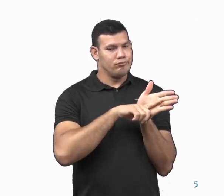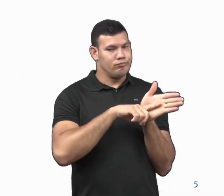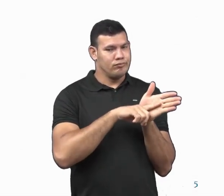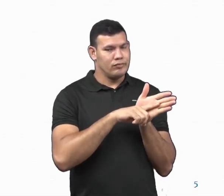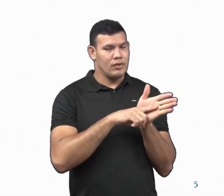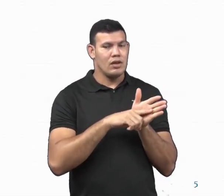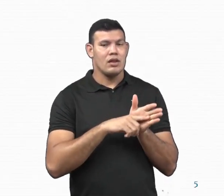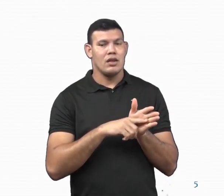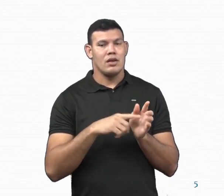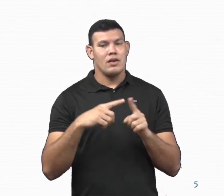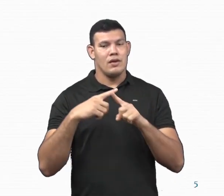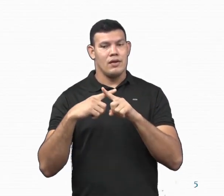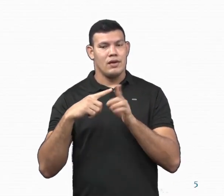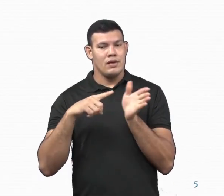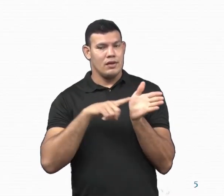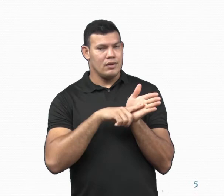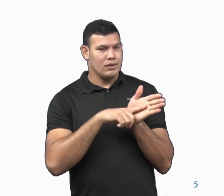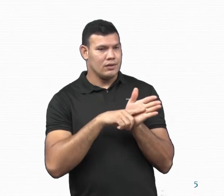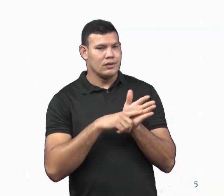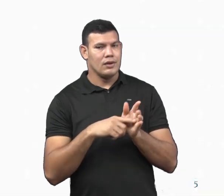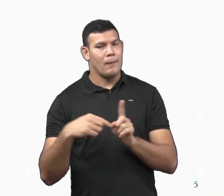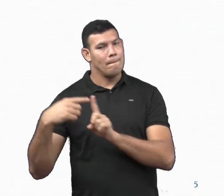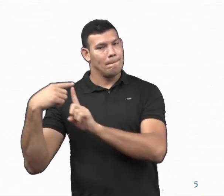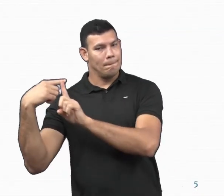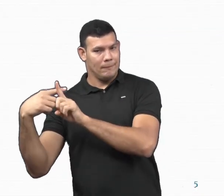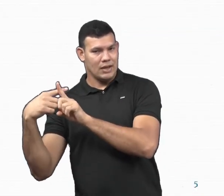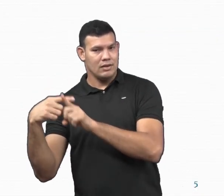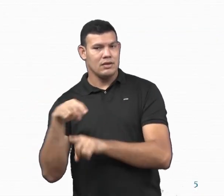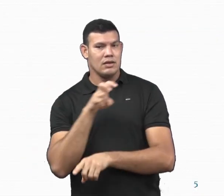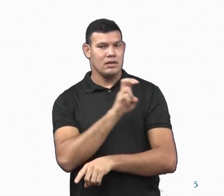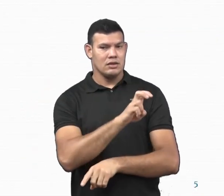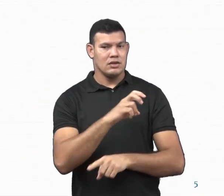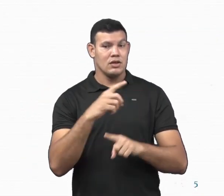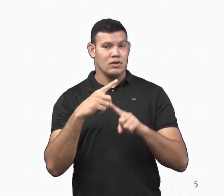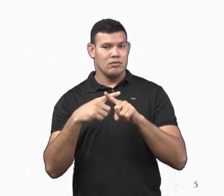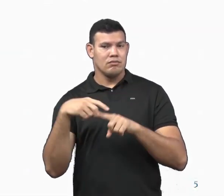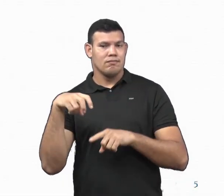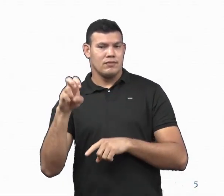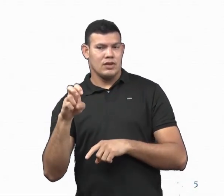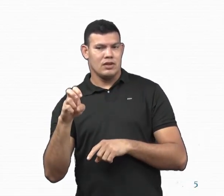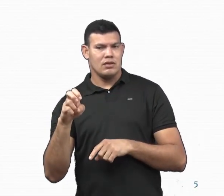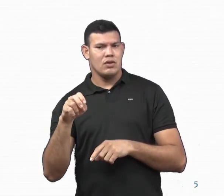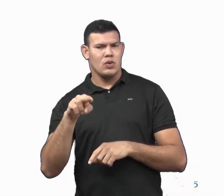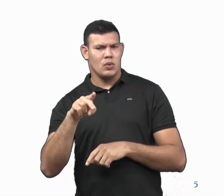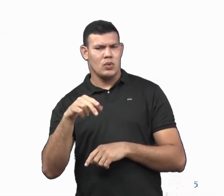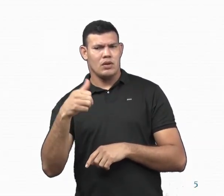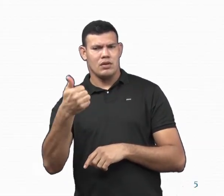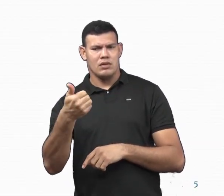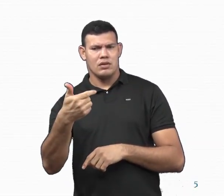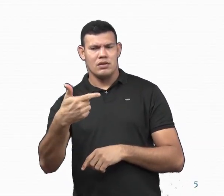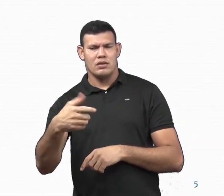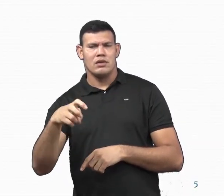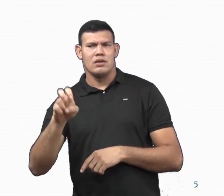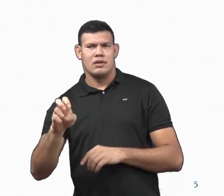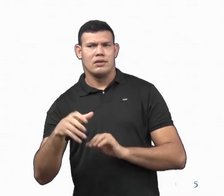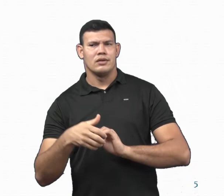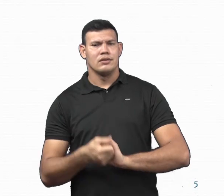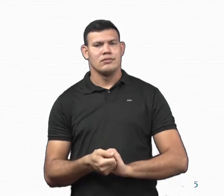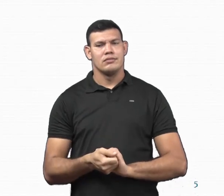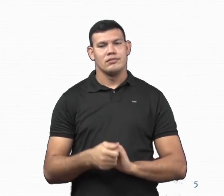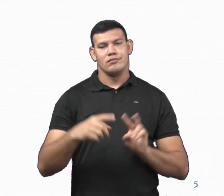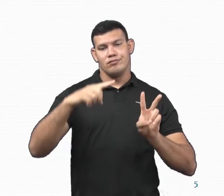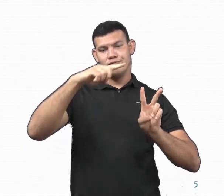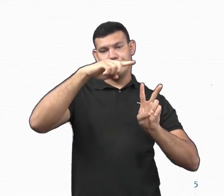vai dar menos, e 5 vezes 5 vezes 5, 125. A gente conseguiu resolver. Outro exemplo, ó, eu tenho agora o